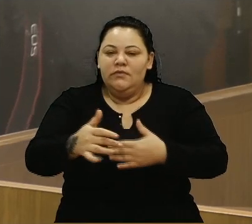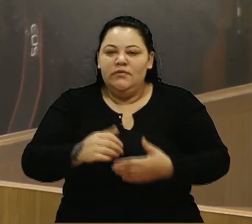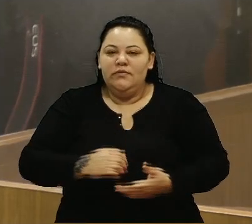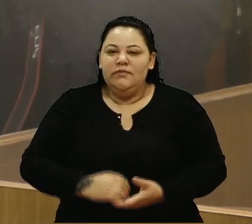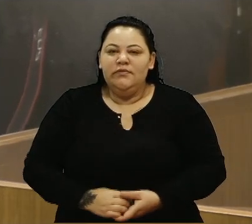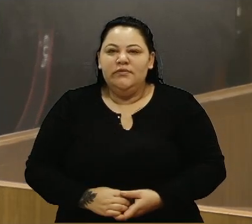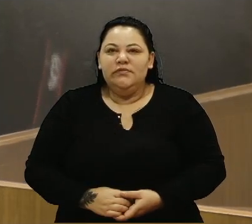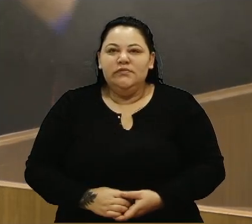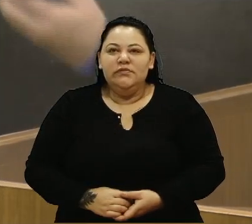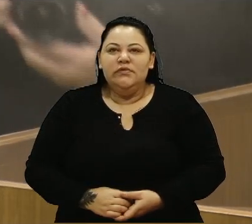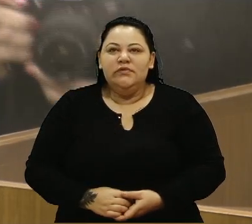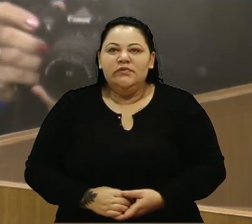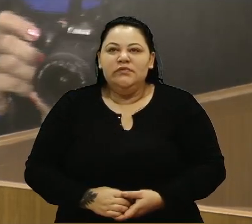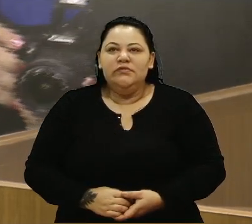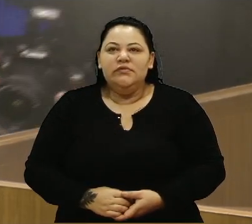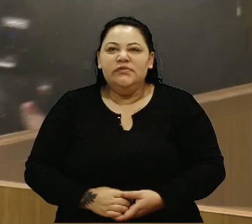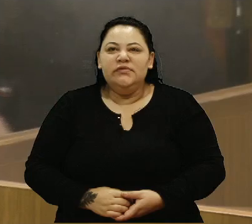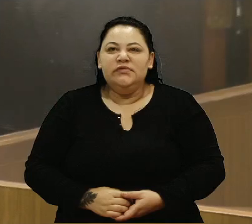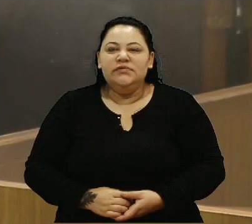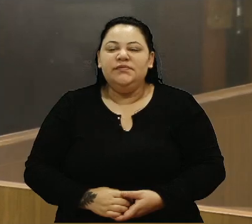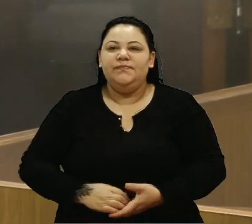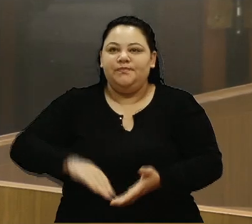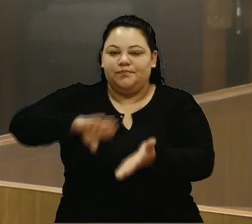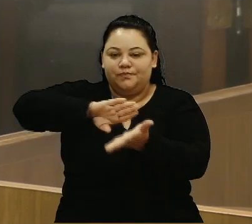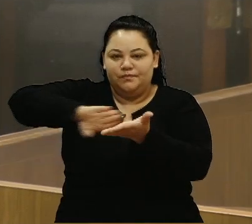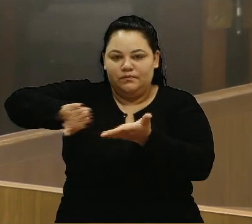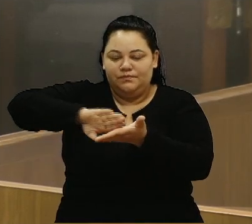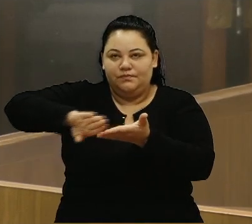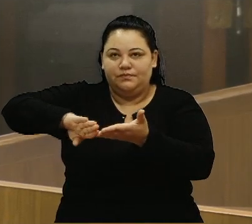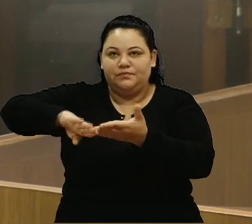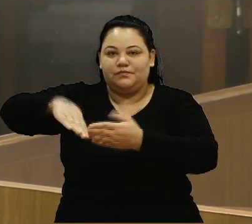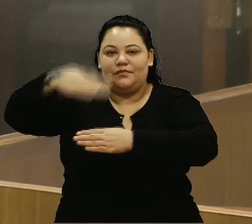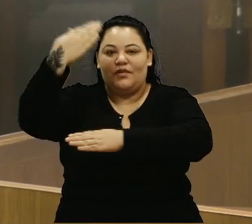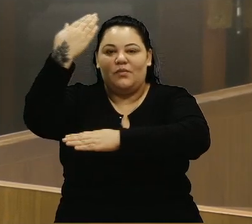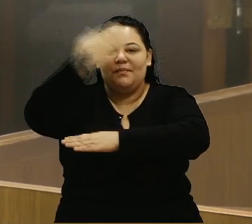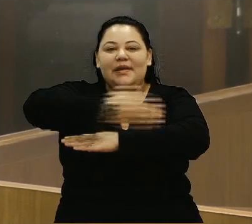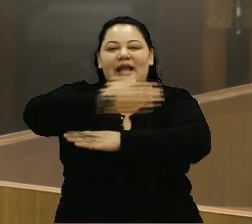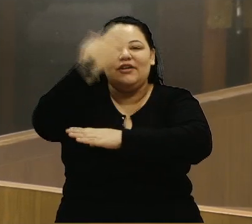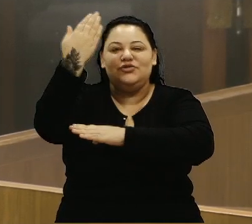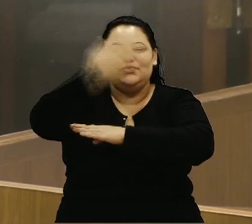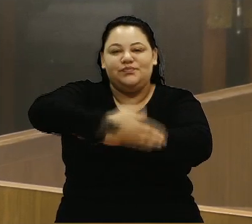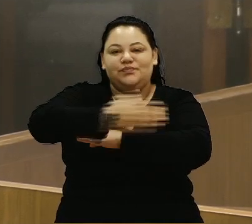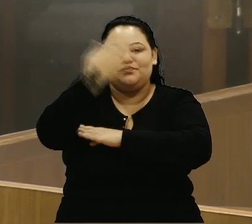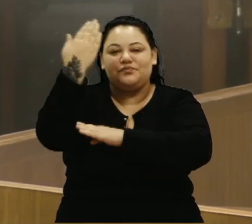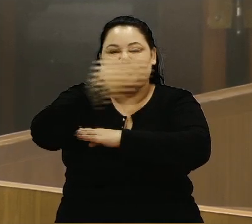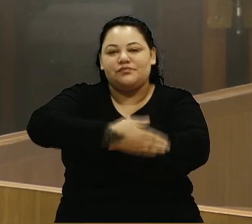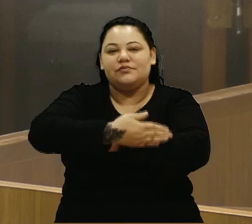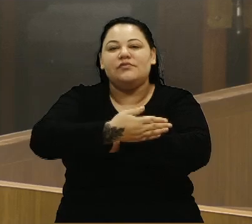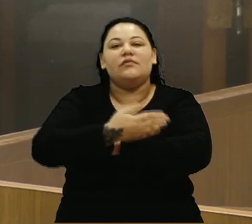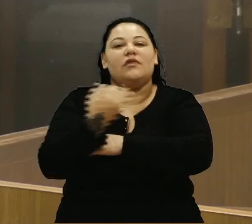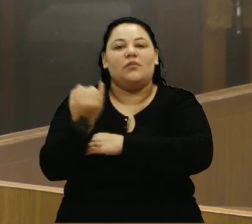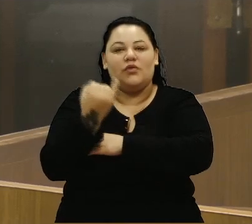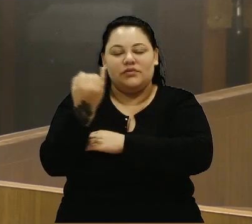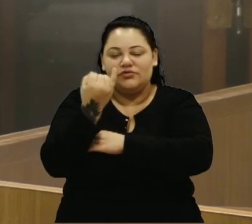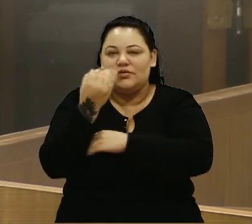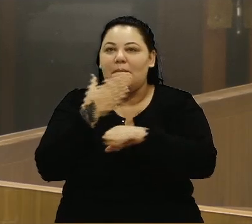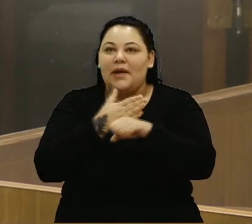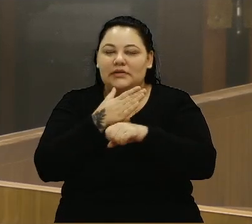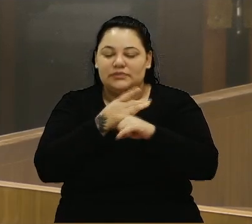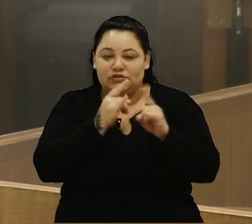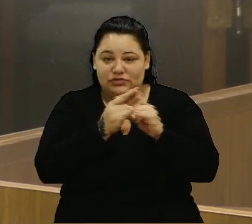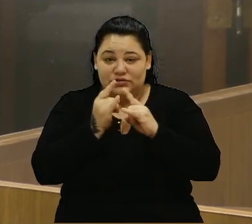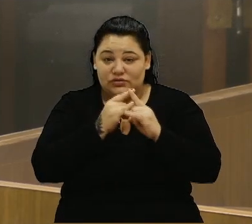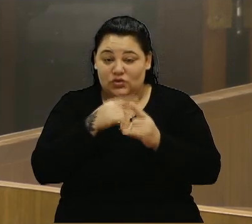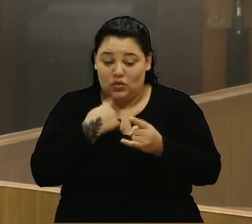A derrubada do pedágio, que foi extremamente importante, a participação dessa entidade, que